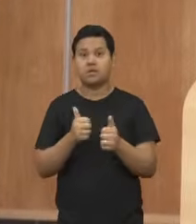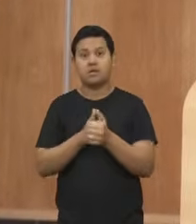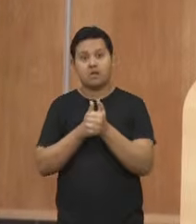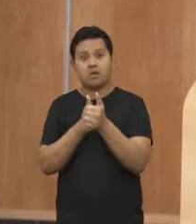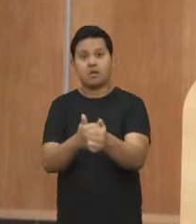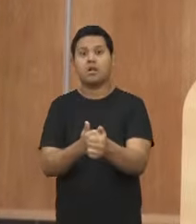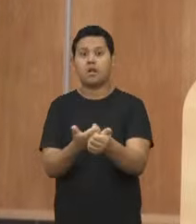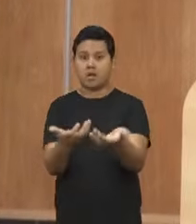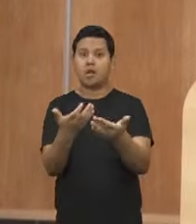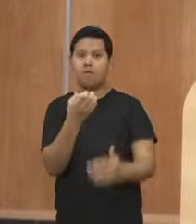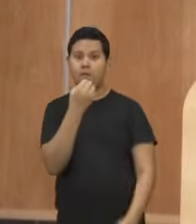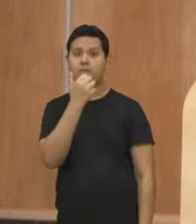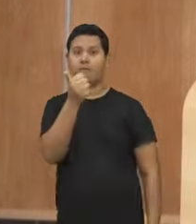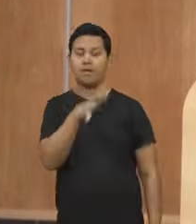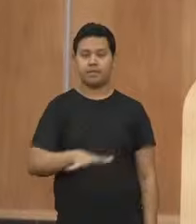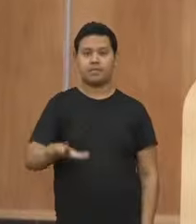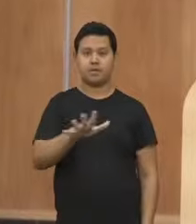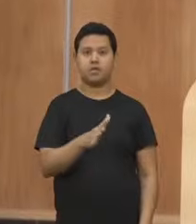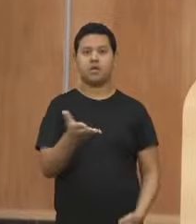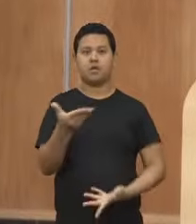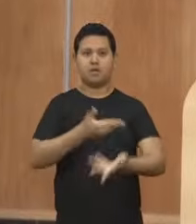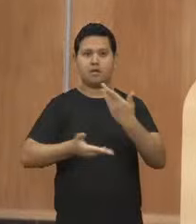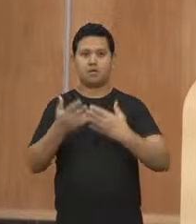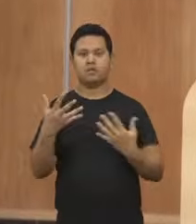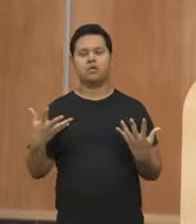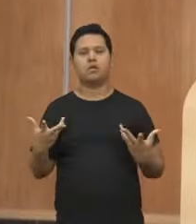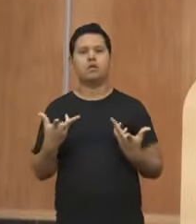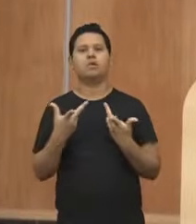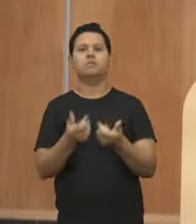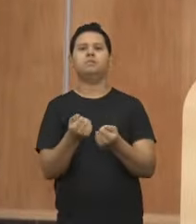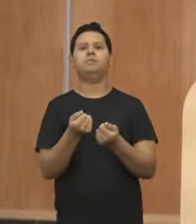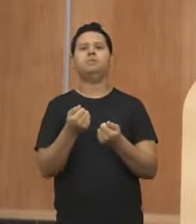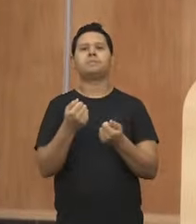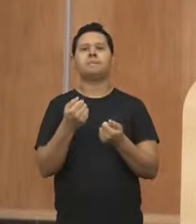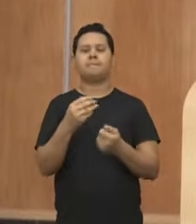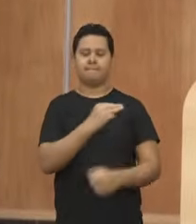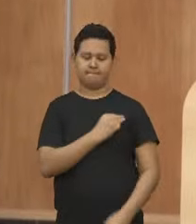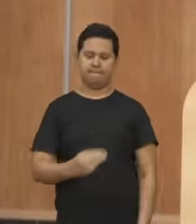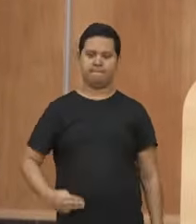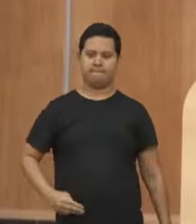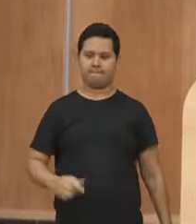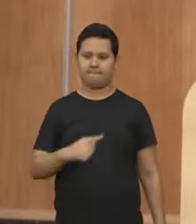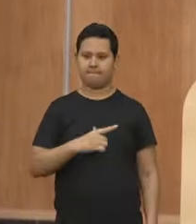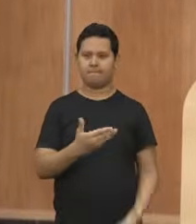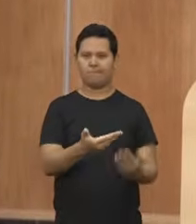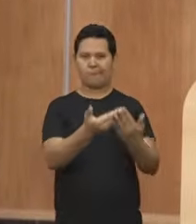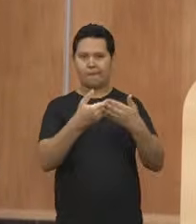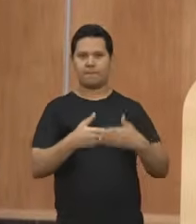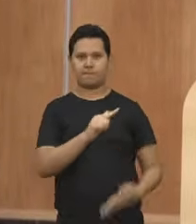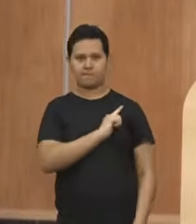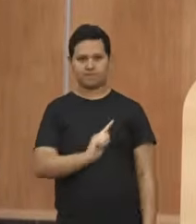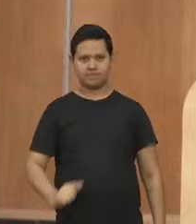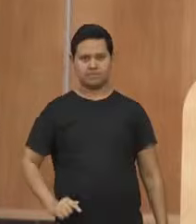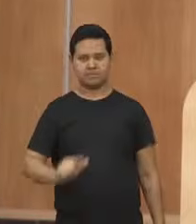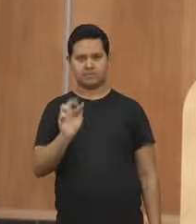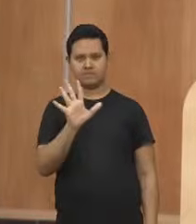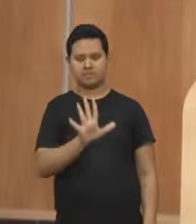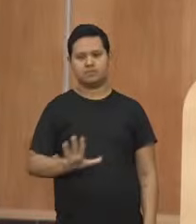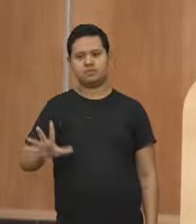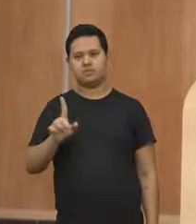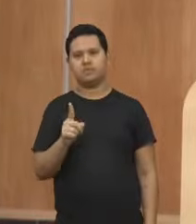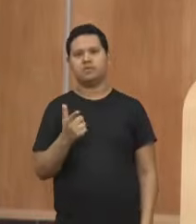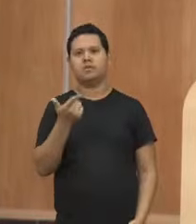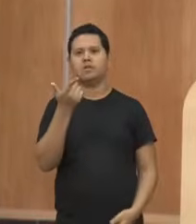a gente quer o bem da cidade, se a gente quer serviço de qualidade, se a gente quer que o município receba do governo federal esses recursos para